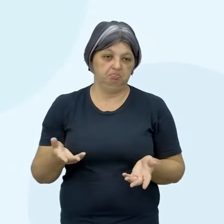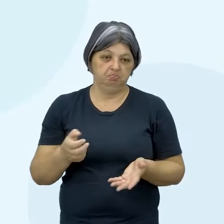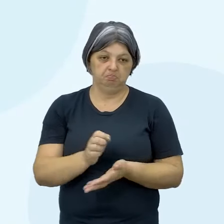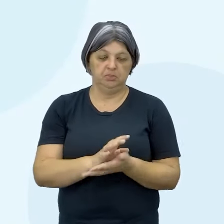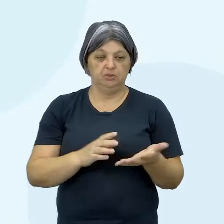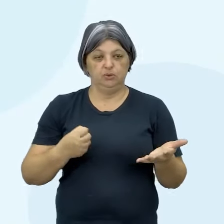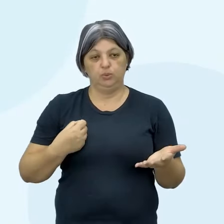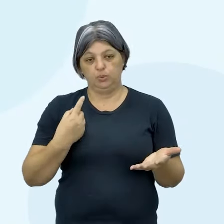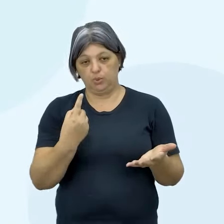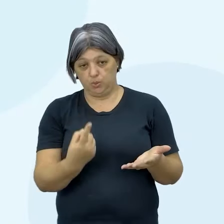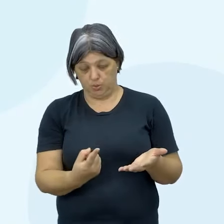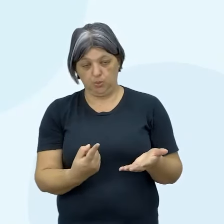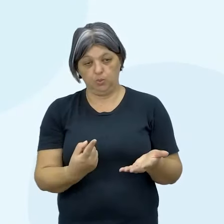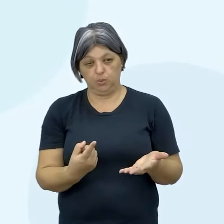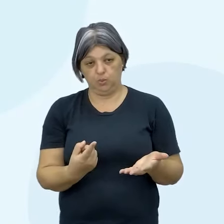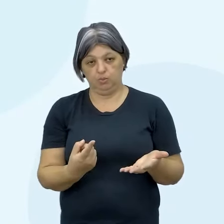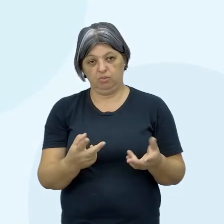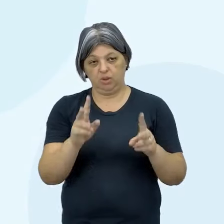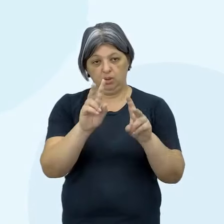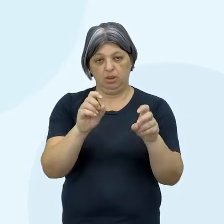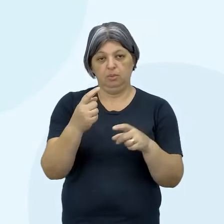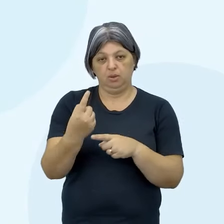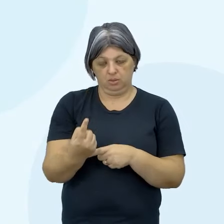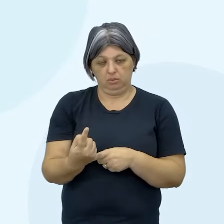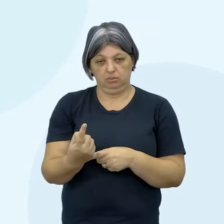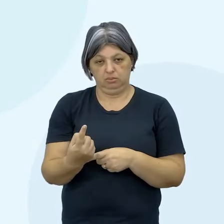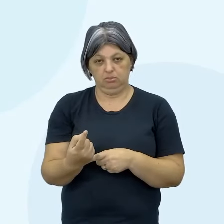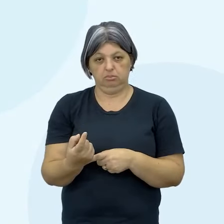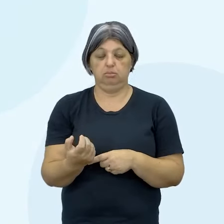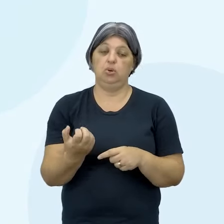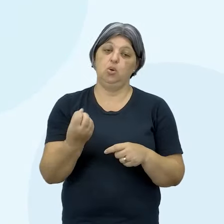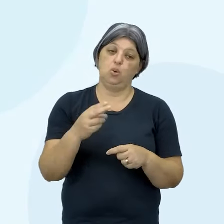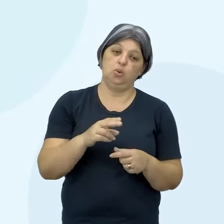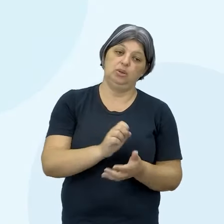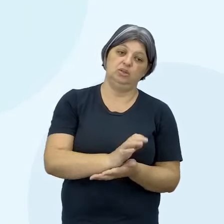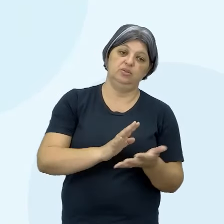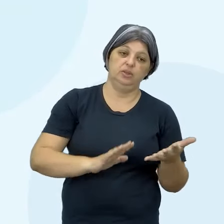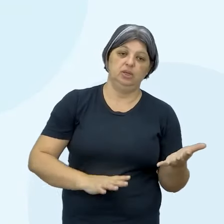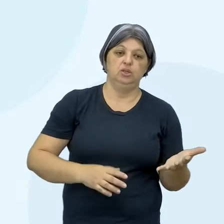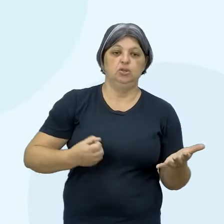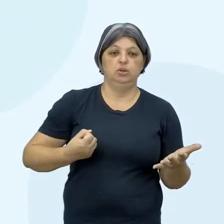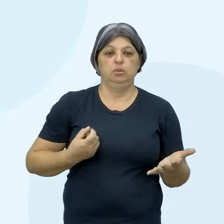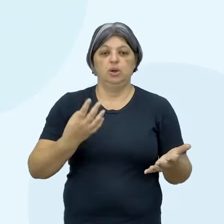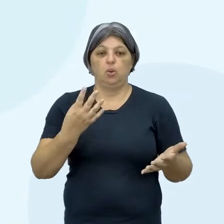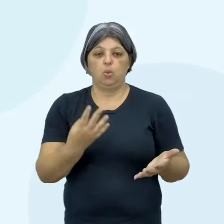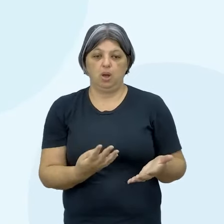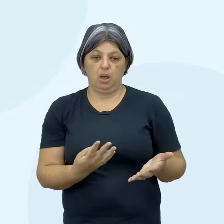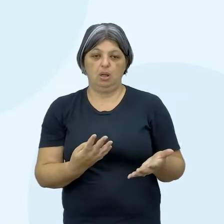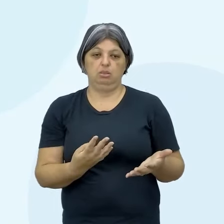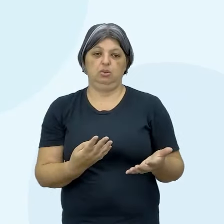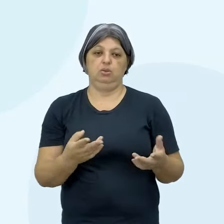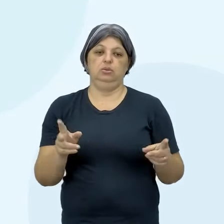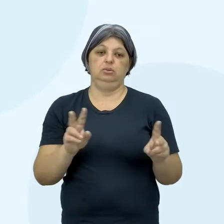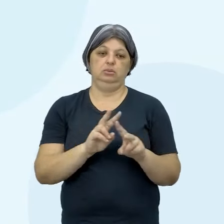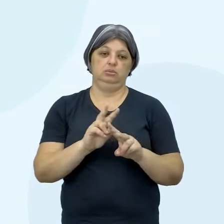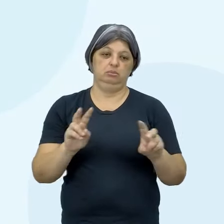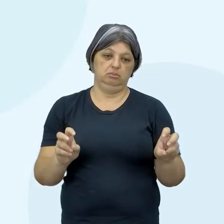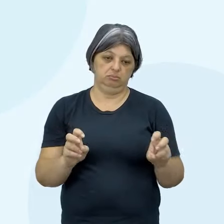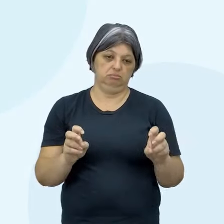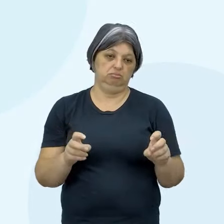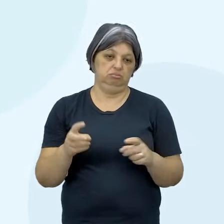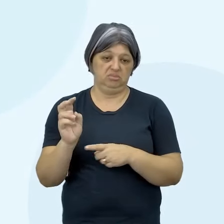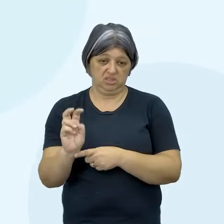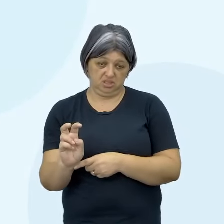atividade 1 do componente 1 na atividade 4 do componente 5, certo? Então, também não